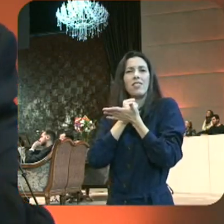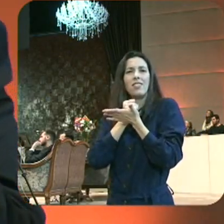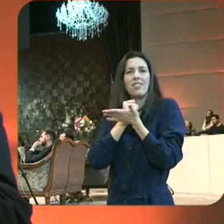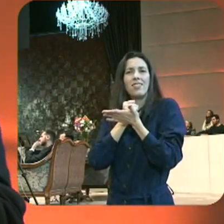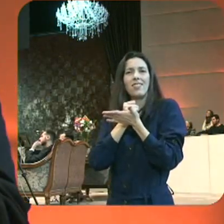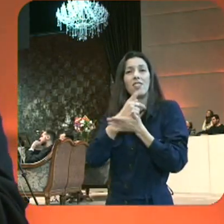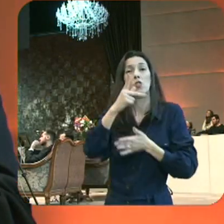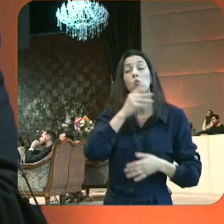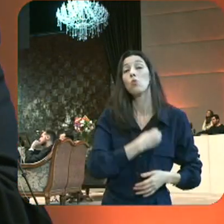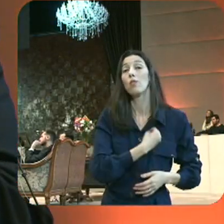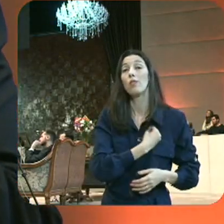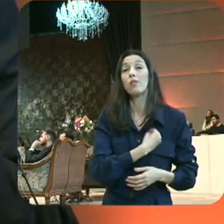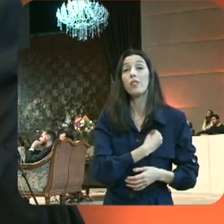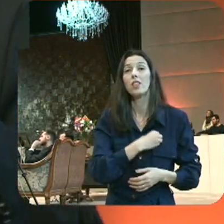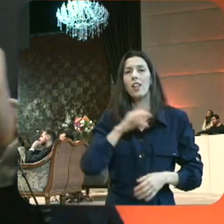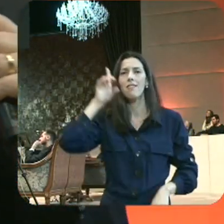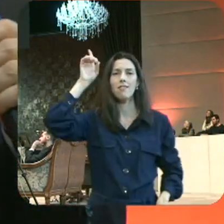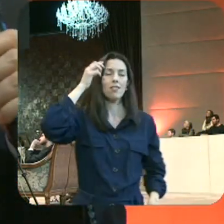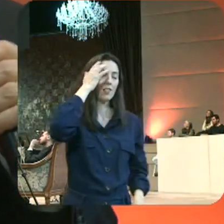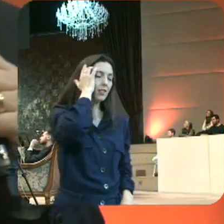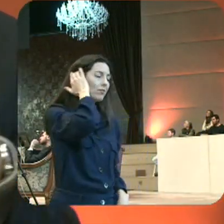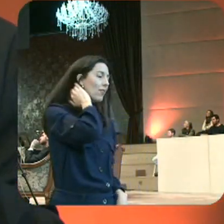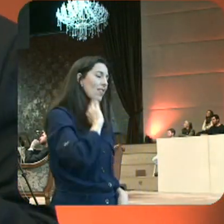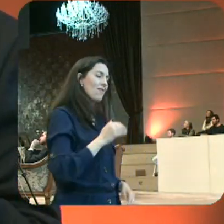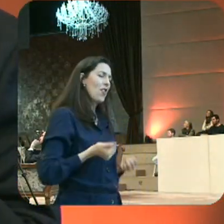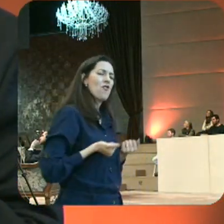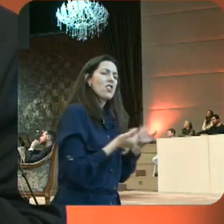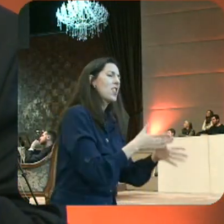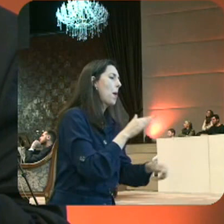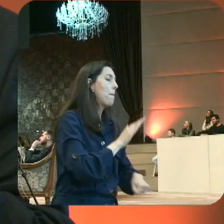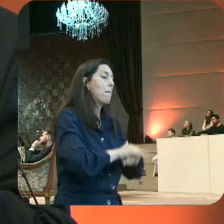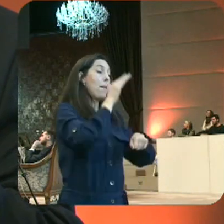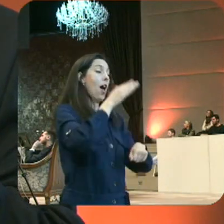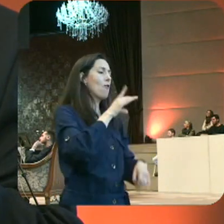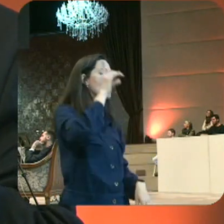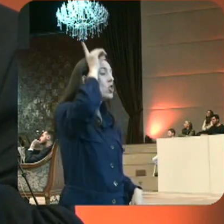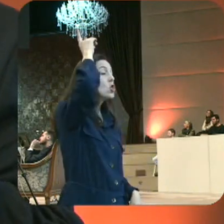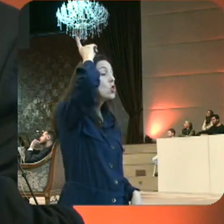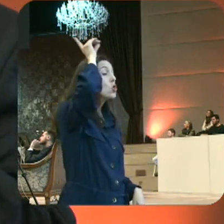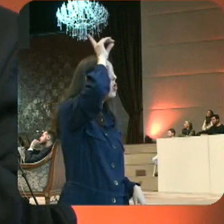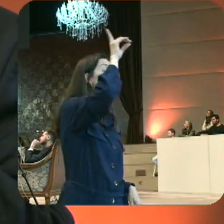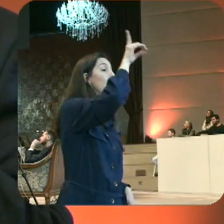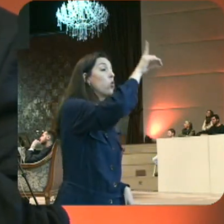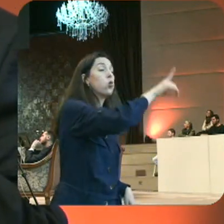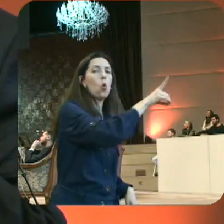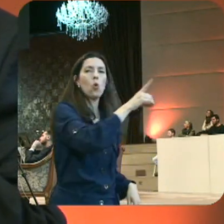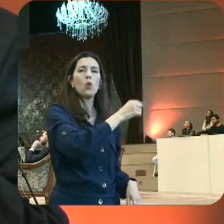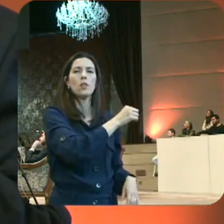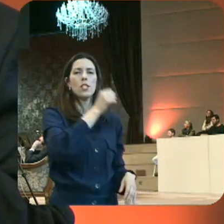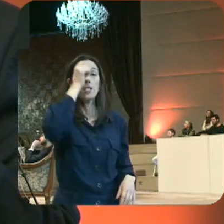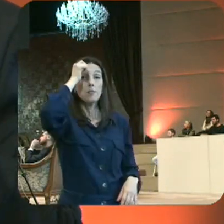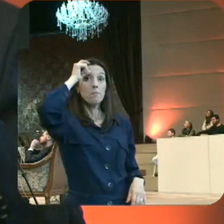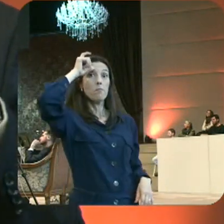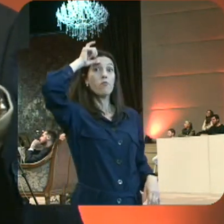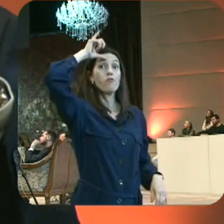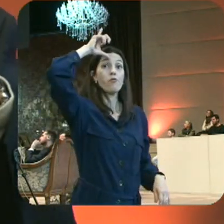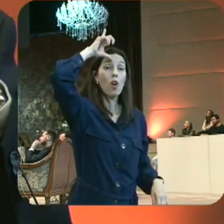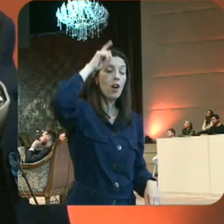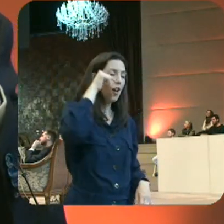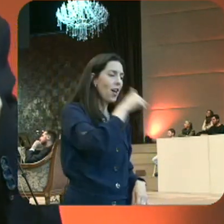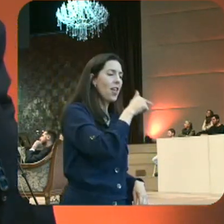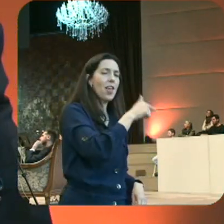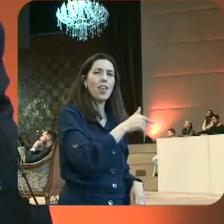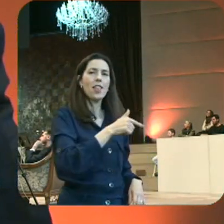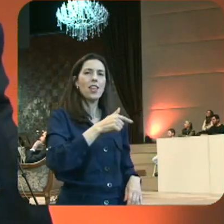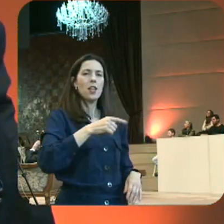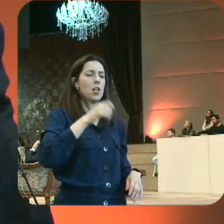sabe o que Ele fez? Ele disse assim: não, eu vou dar mais, eu vou dar um dom, eu vou dar uma capacidade, vou dar um